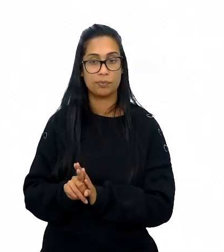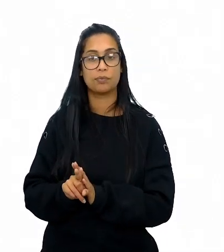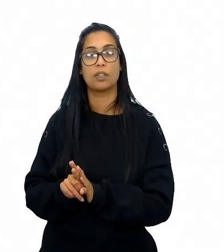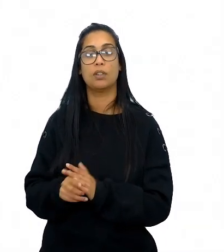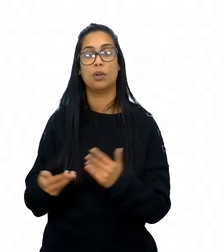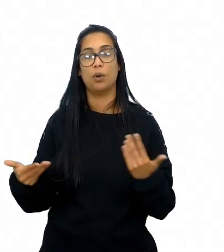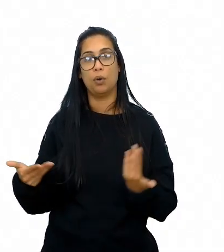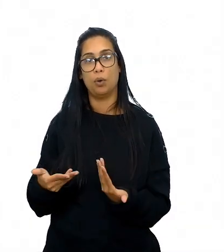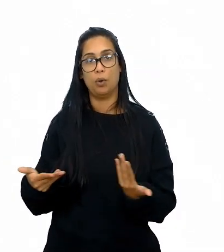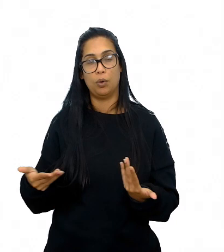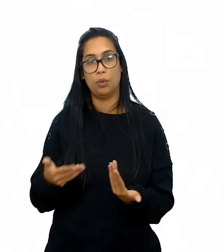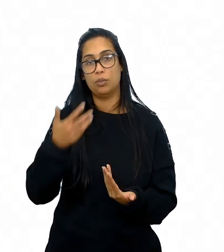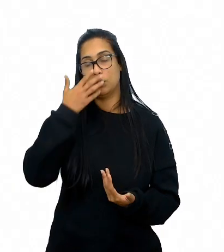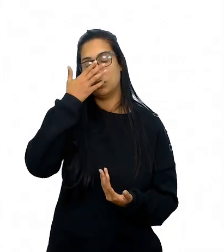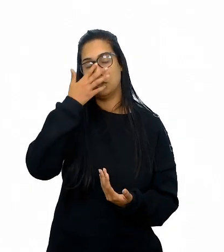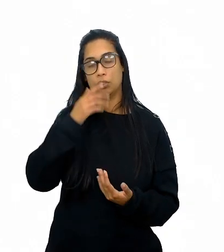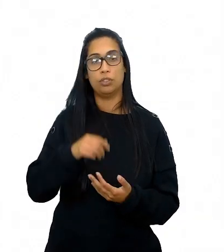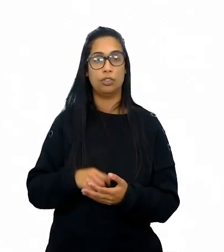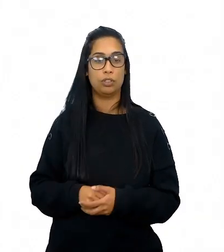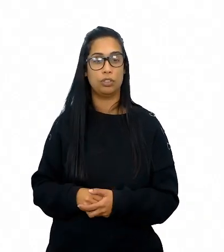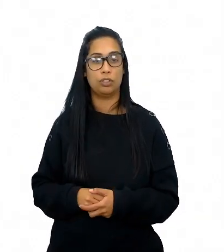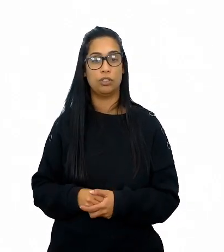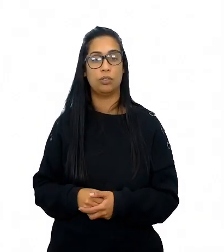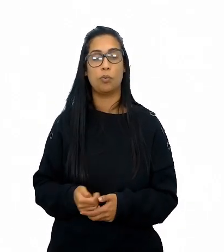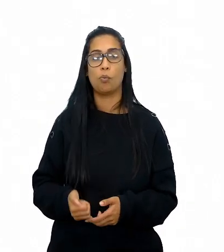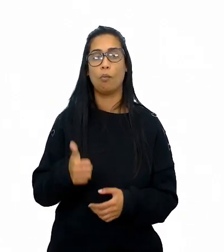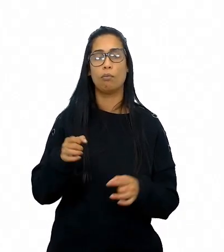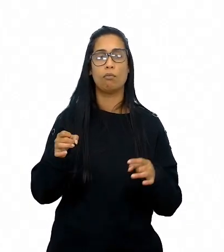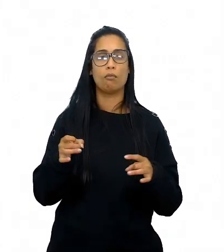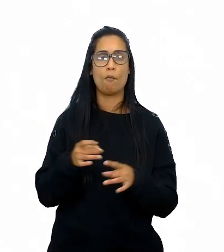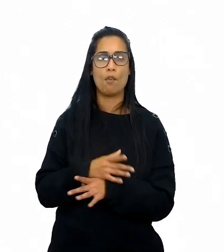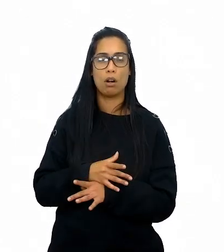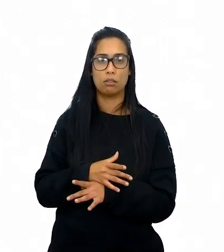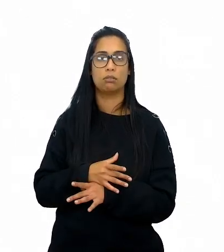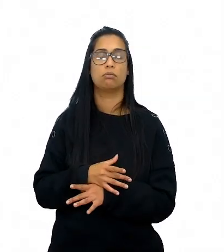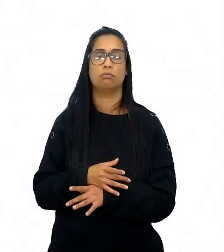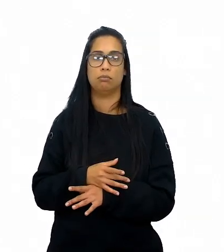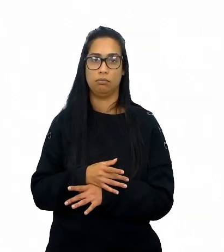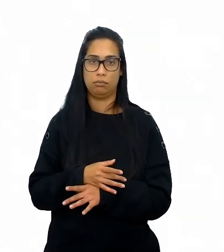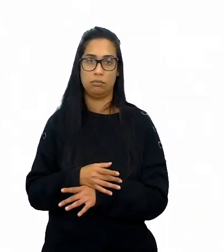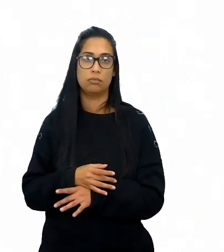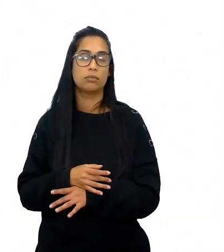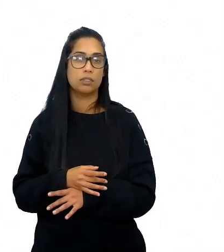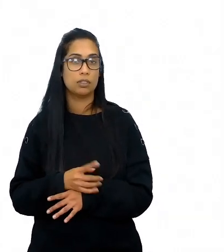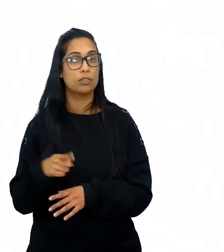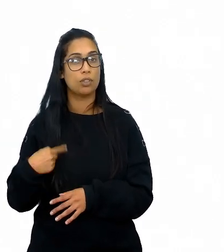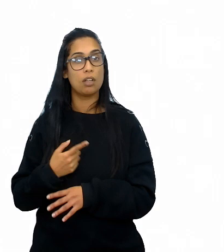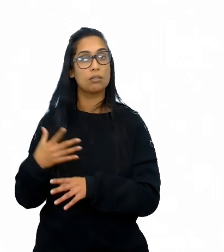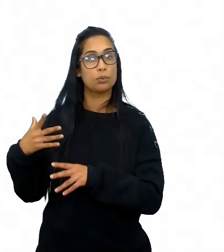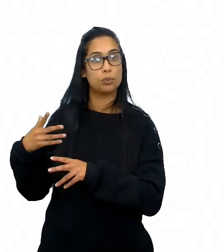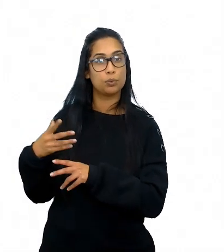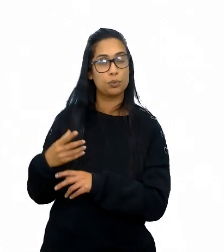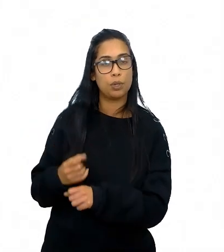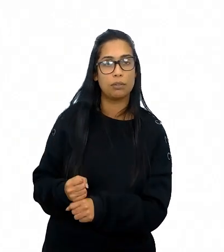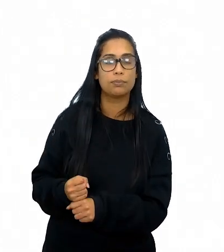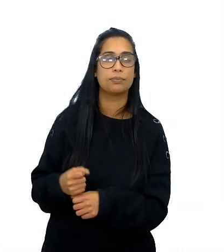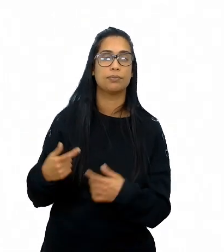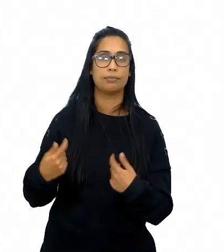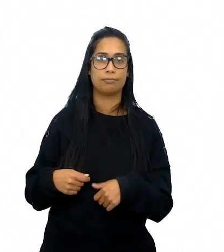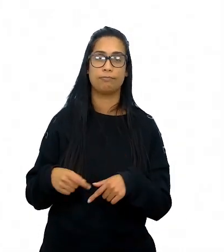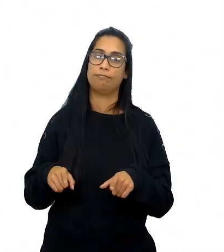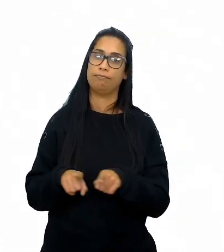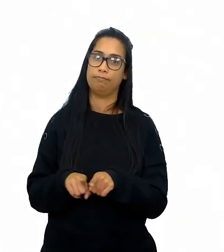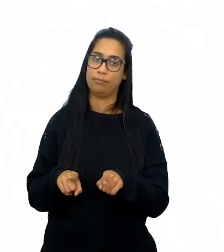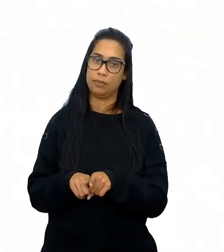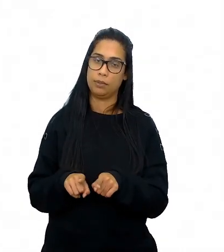Portanto, hoje a gente está agora, né, finalizando esse processo com essa retomada e aí discutindo também